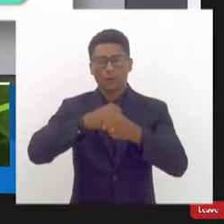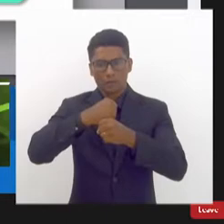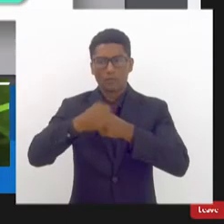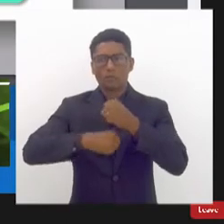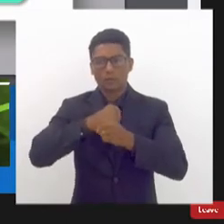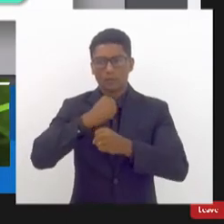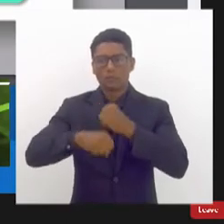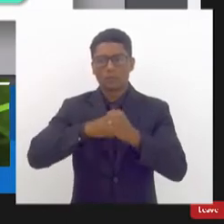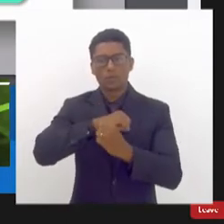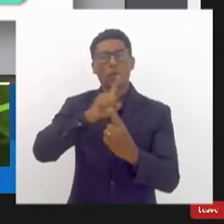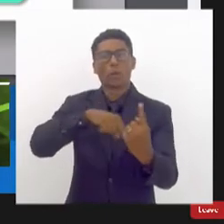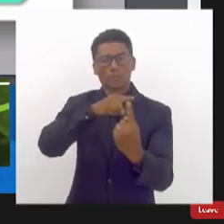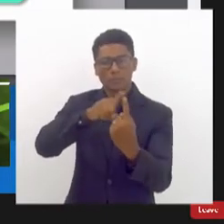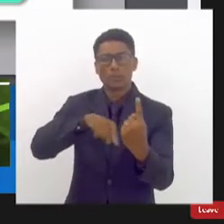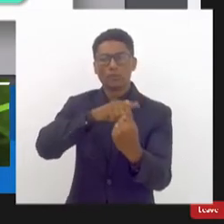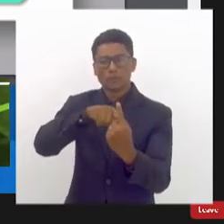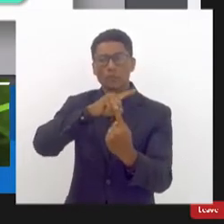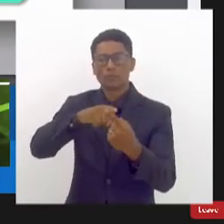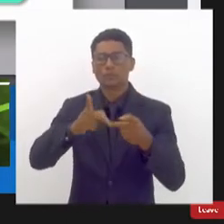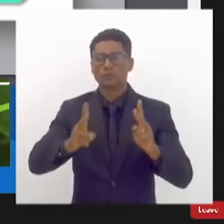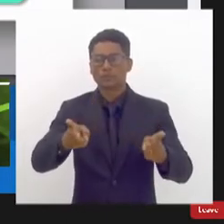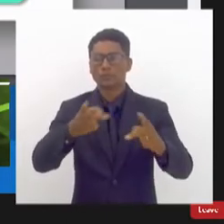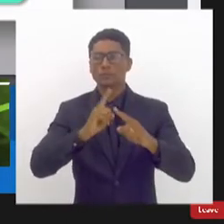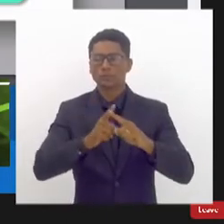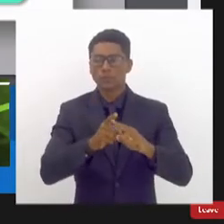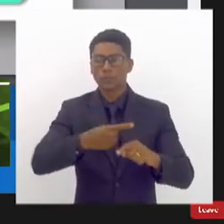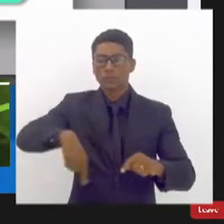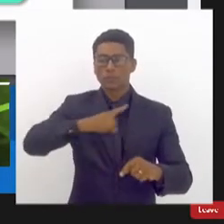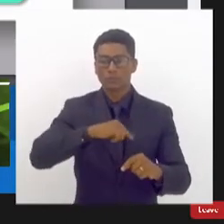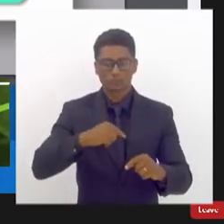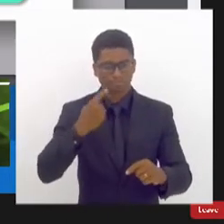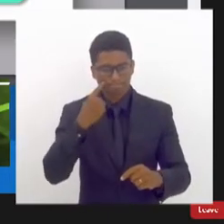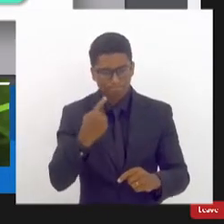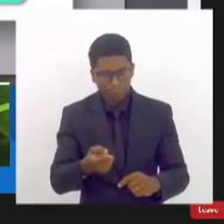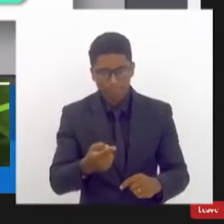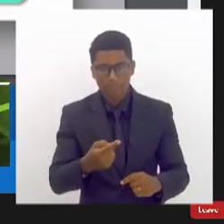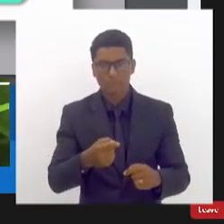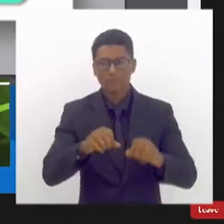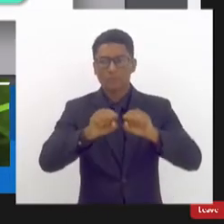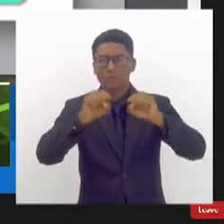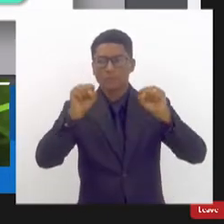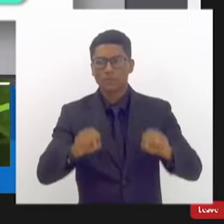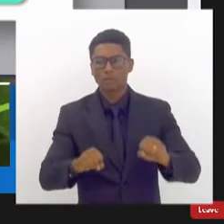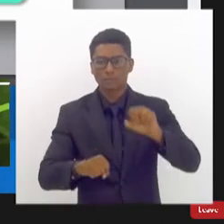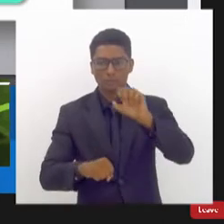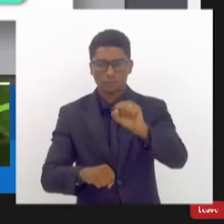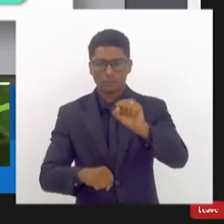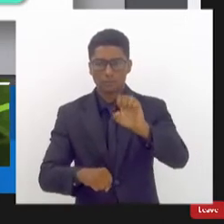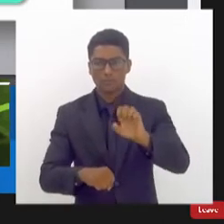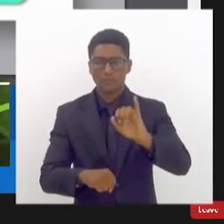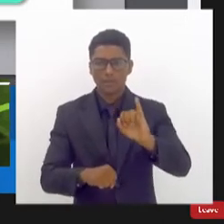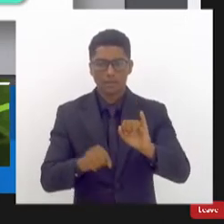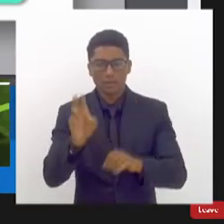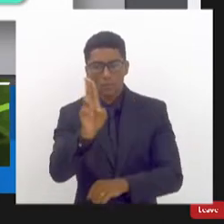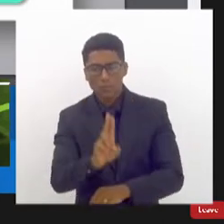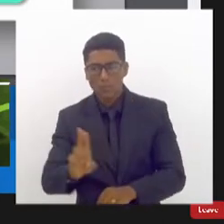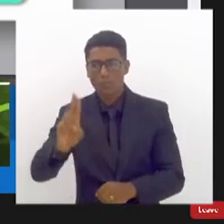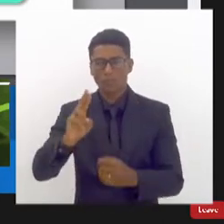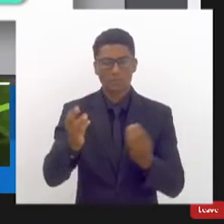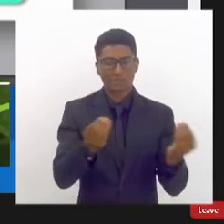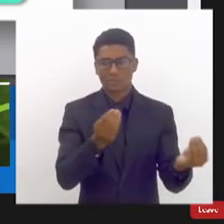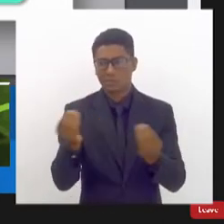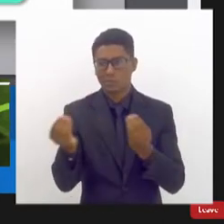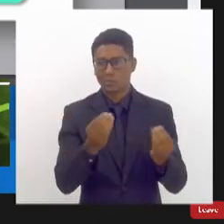porque a gente vai fazendo revisão de como utilizar o sistema SEI. Um dos pedidos,